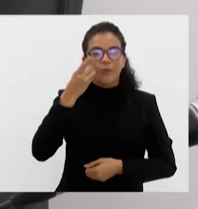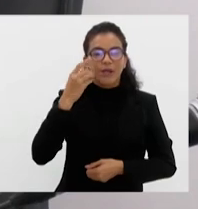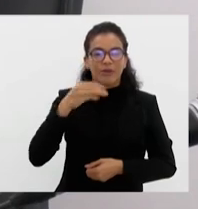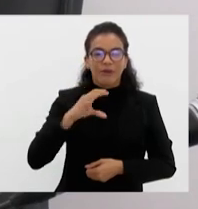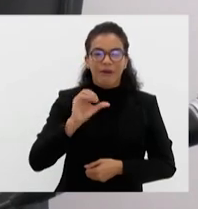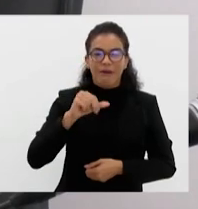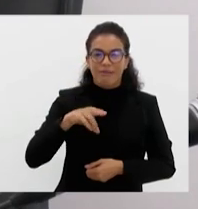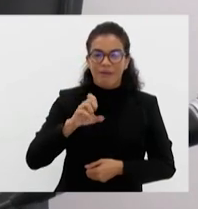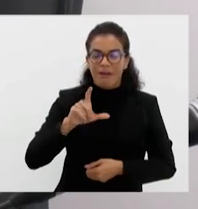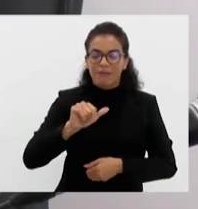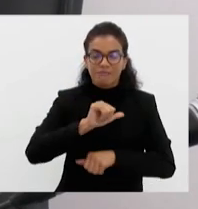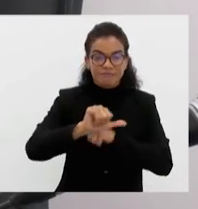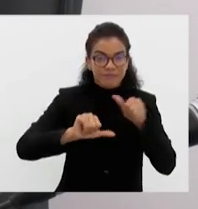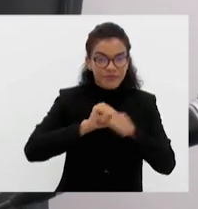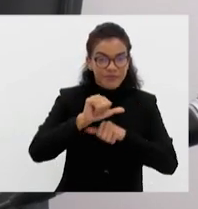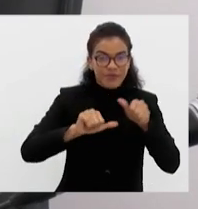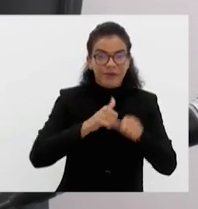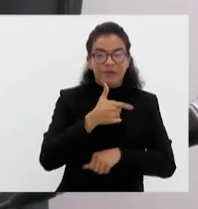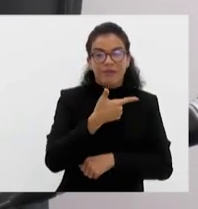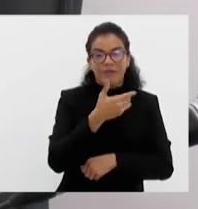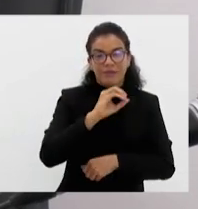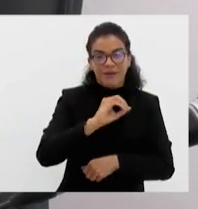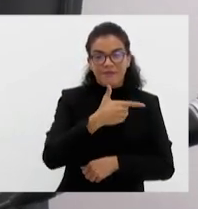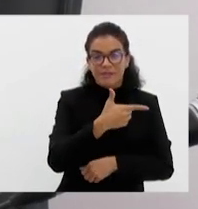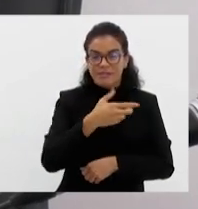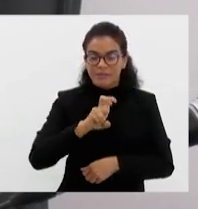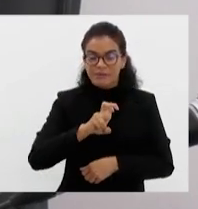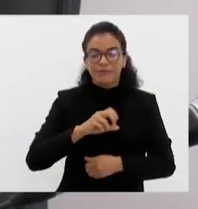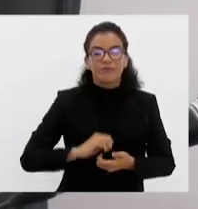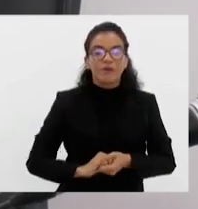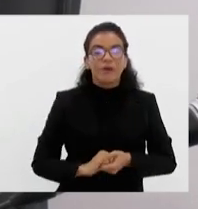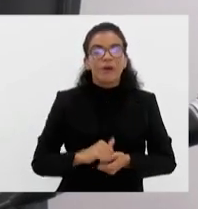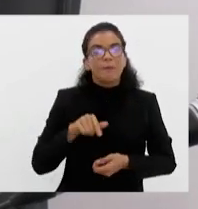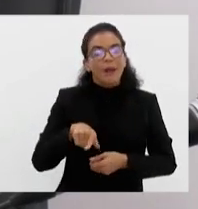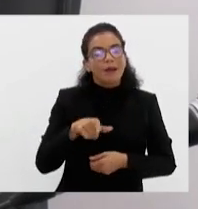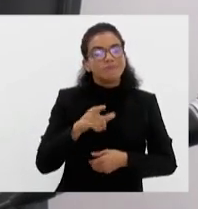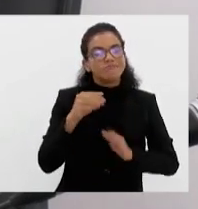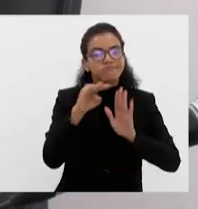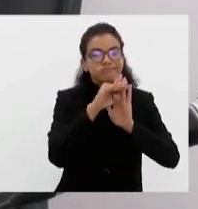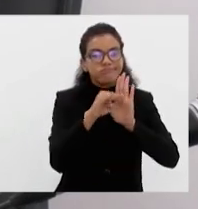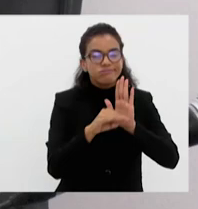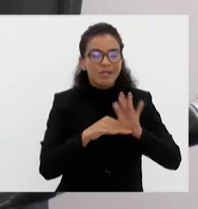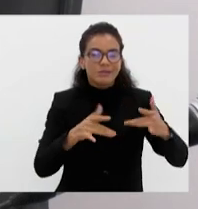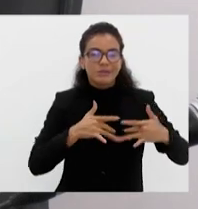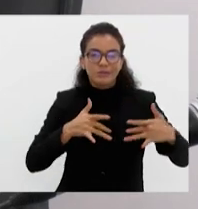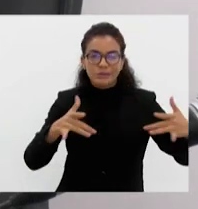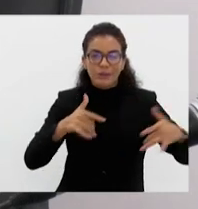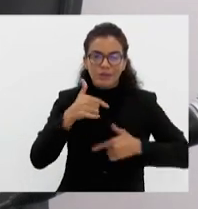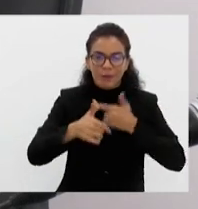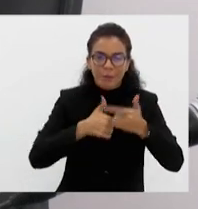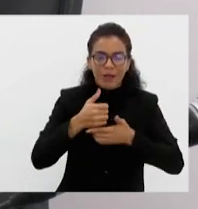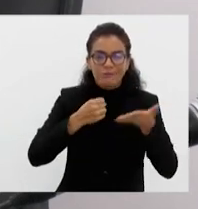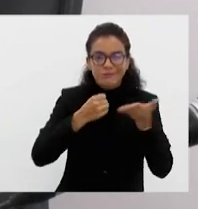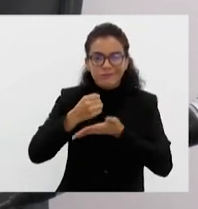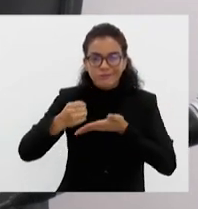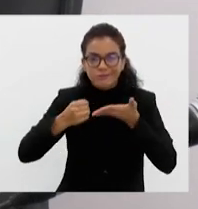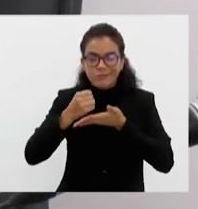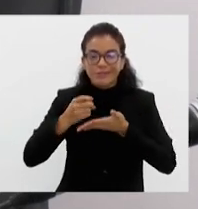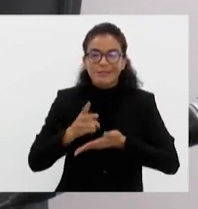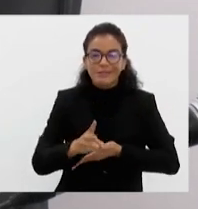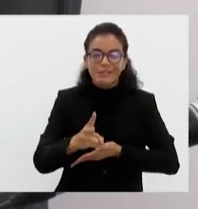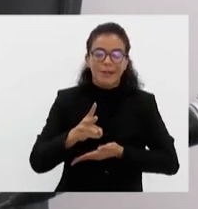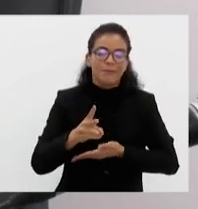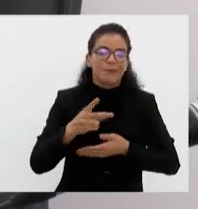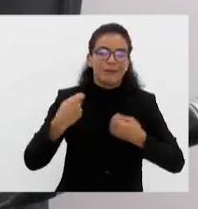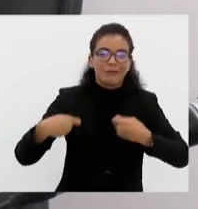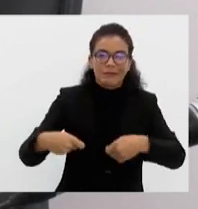Lei 8.825, de 14 de maio de 20, para estabelecer as ações de solidariedade como serviços essenciais sempre que for decretado